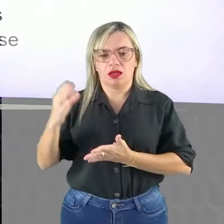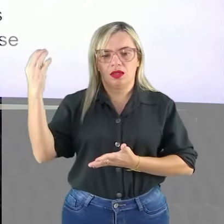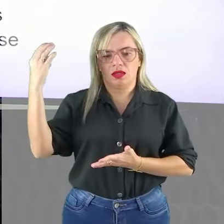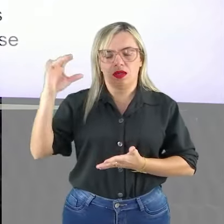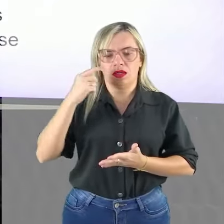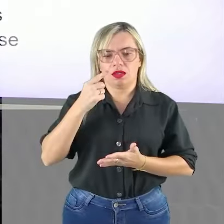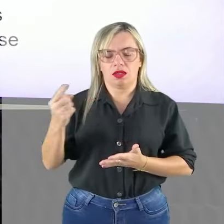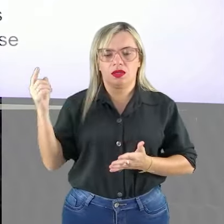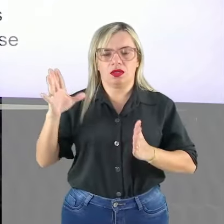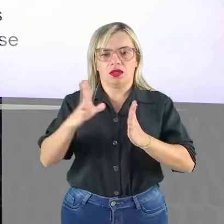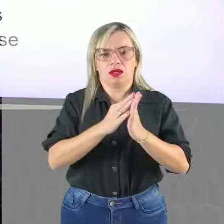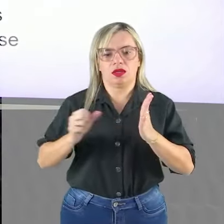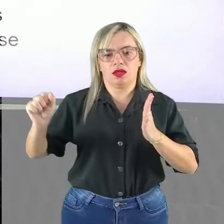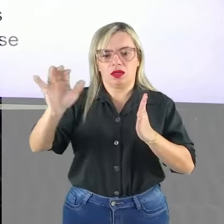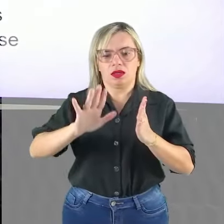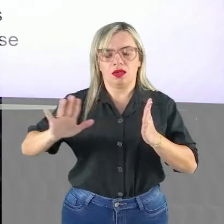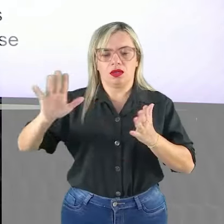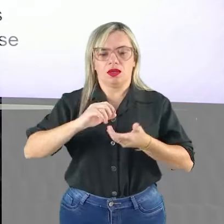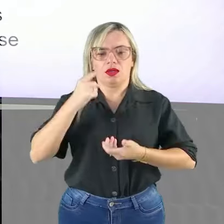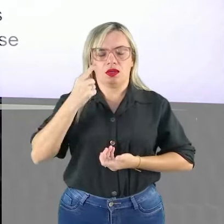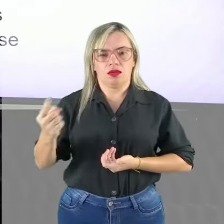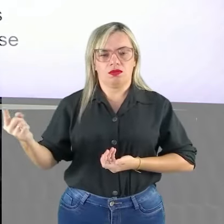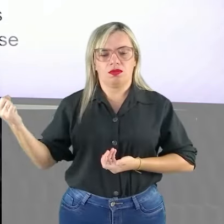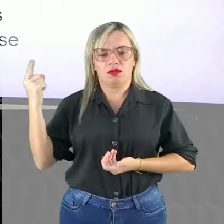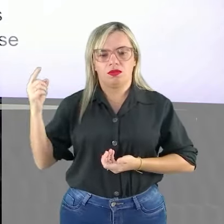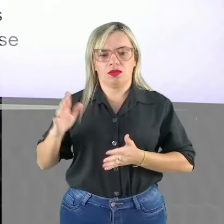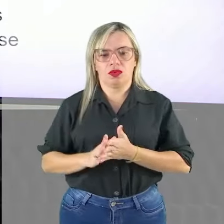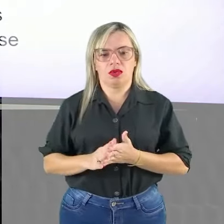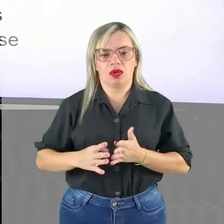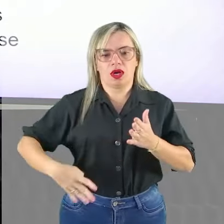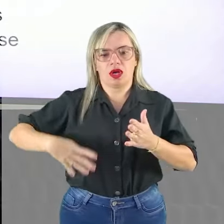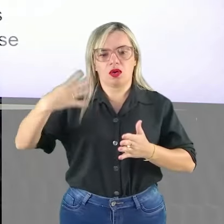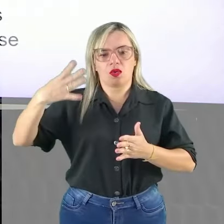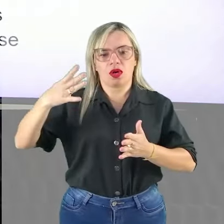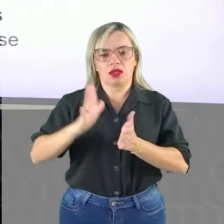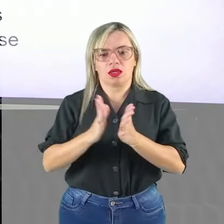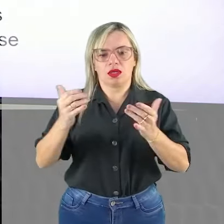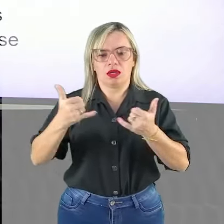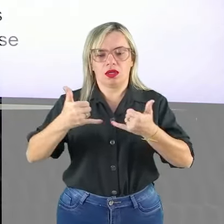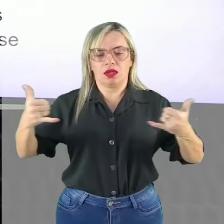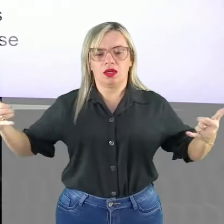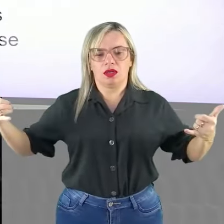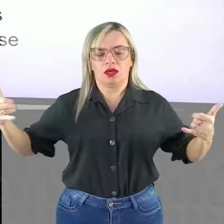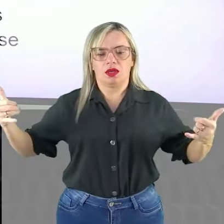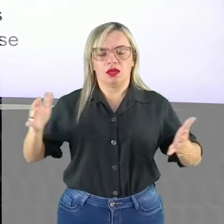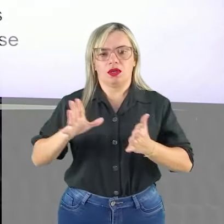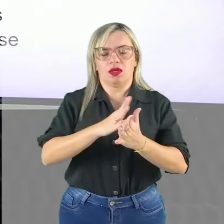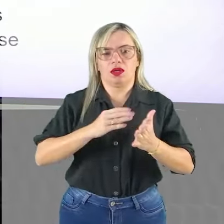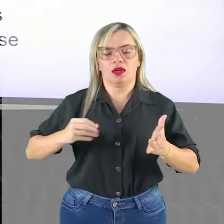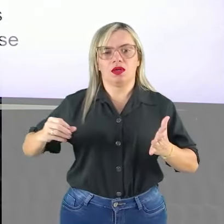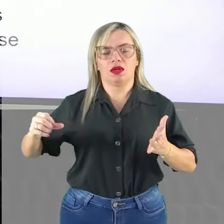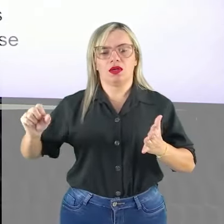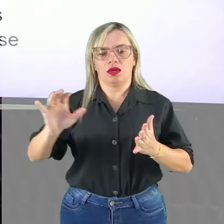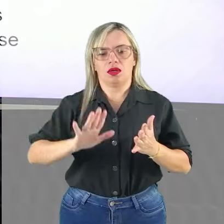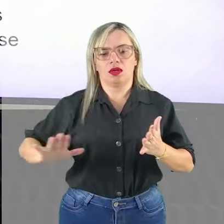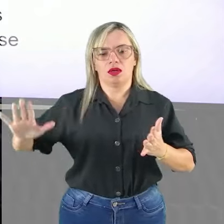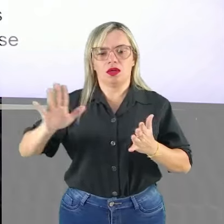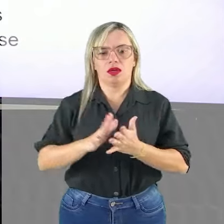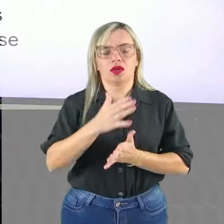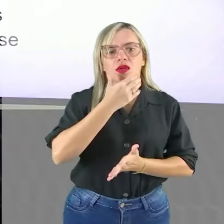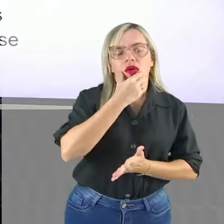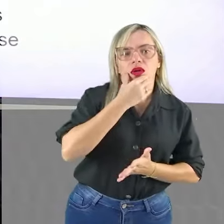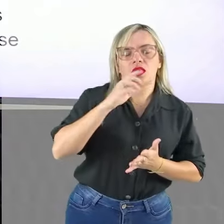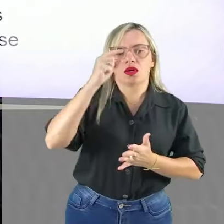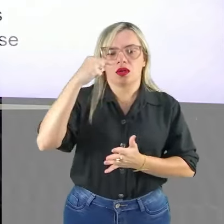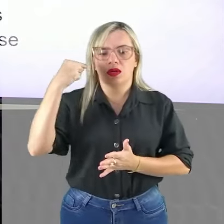intertextual integ integrations Ou seja a intertextualidade Integradas ou seja ele tá falando do inglês e tá falando do